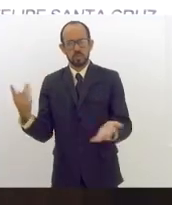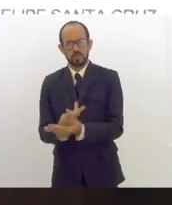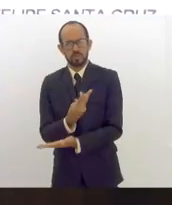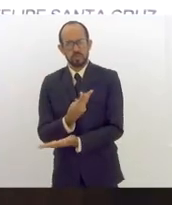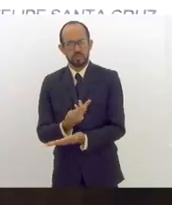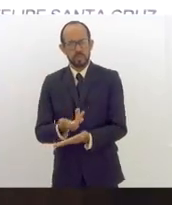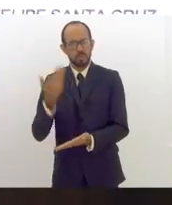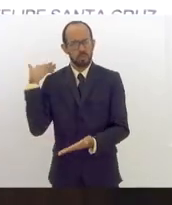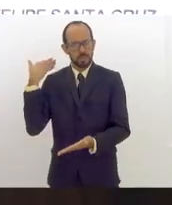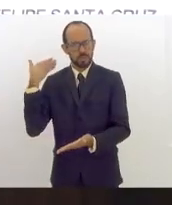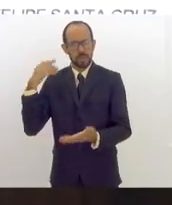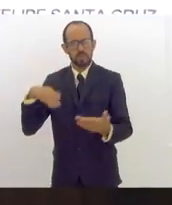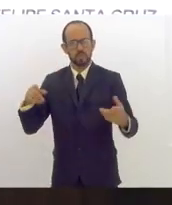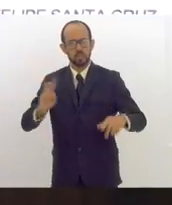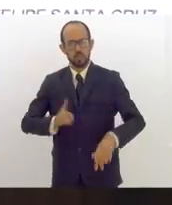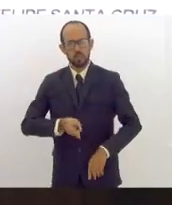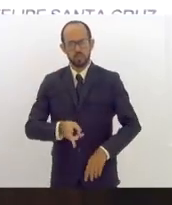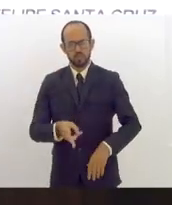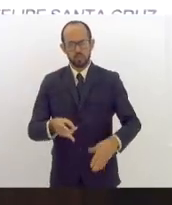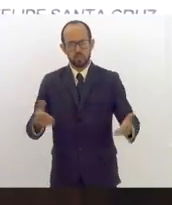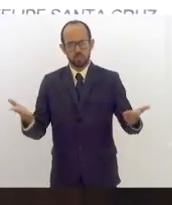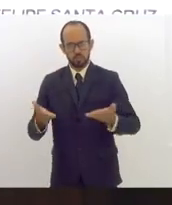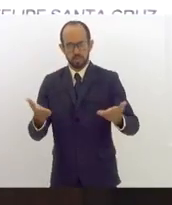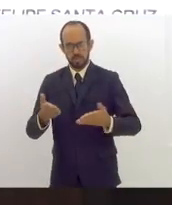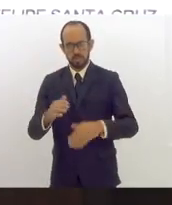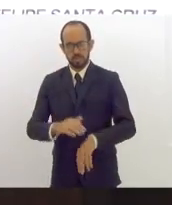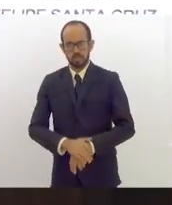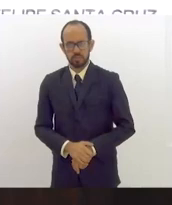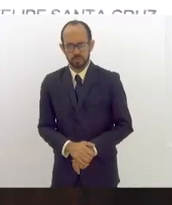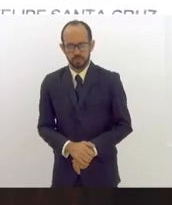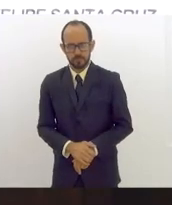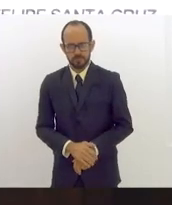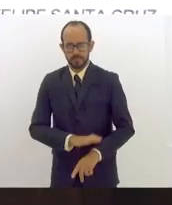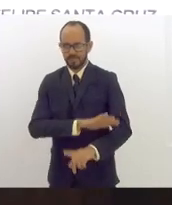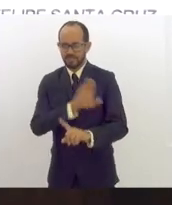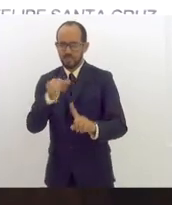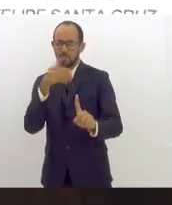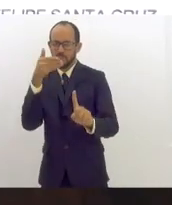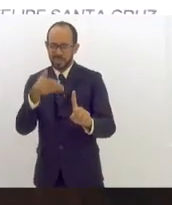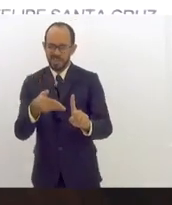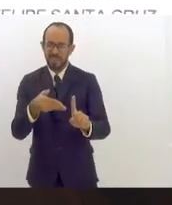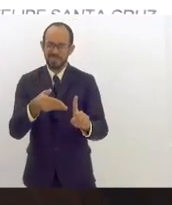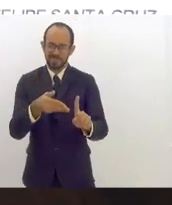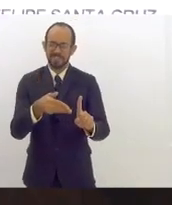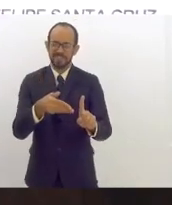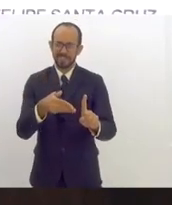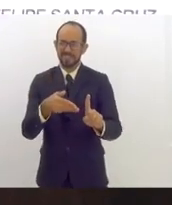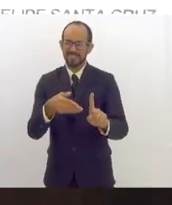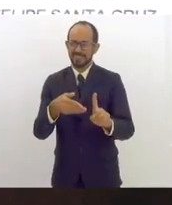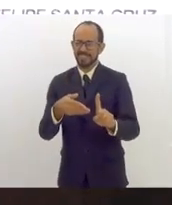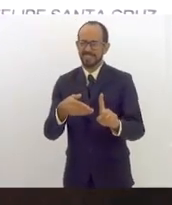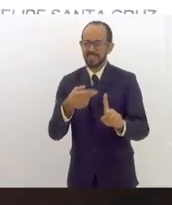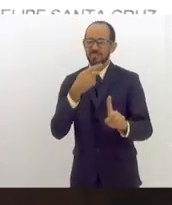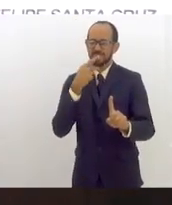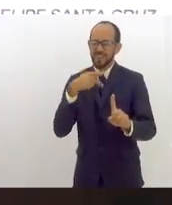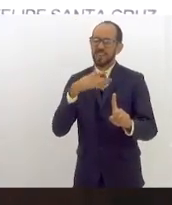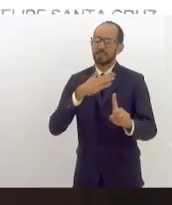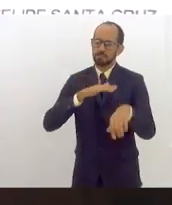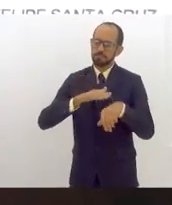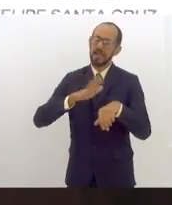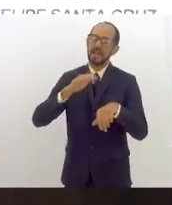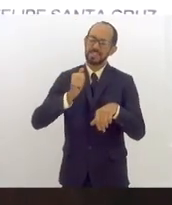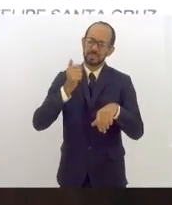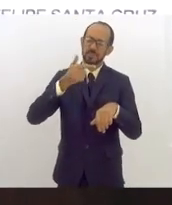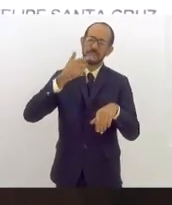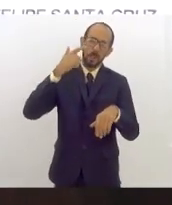lá atrás e continuam aqui no presente então essa homenagem eu acabei falando mais do que queria mas vai eu meu muito obrigado